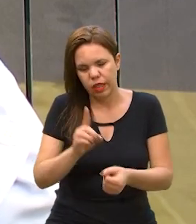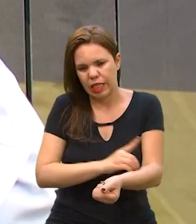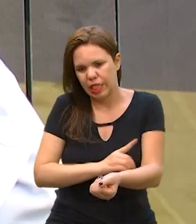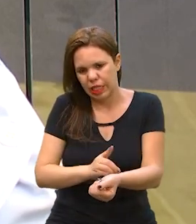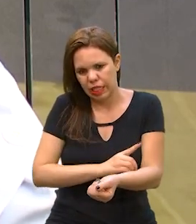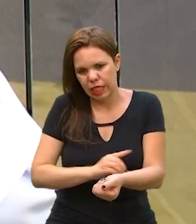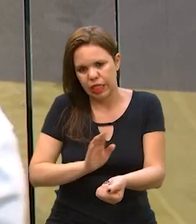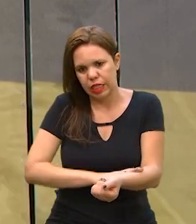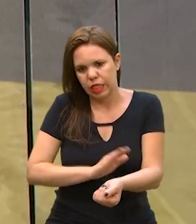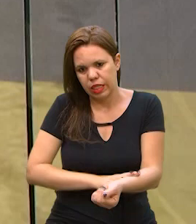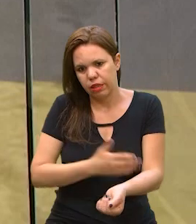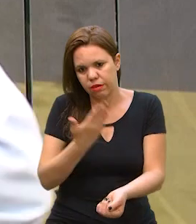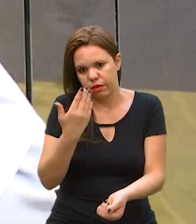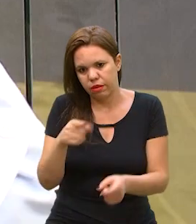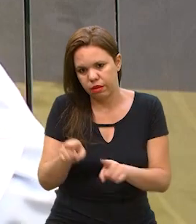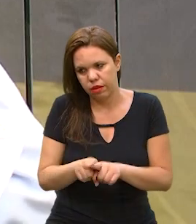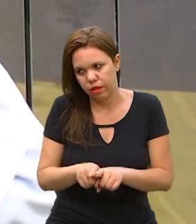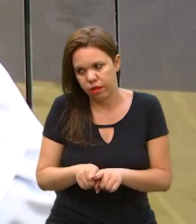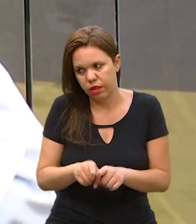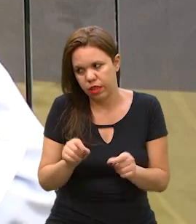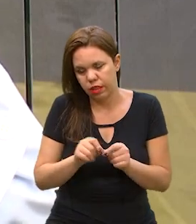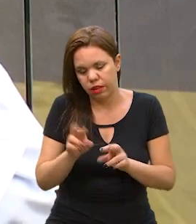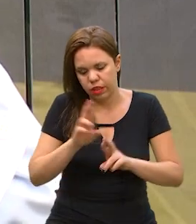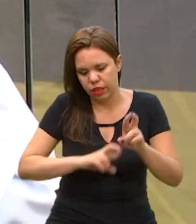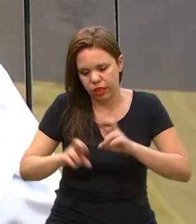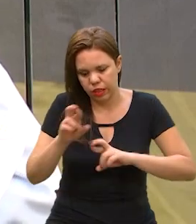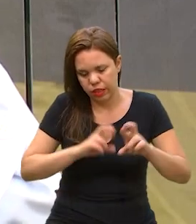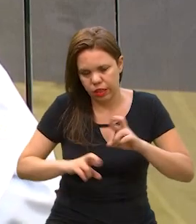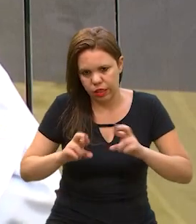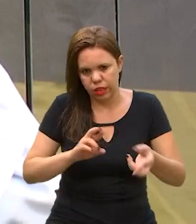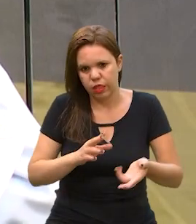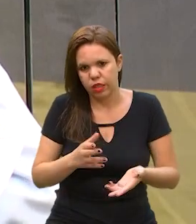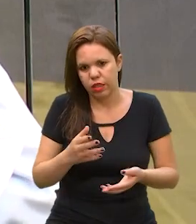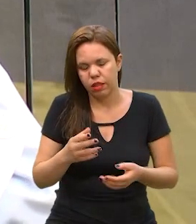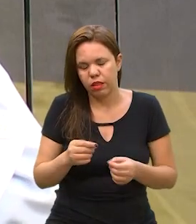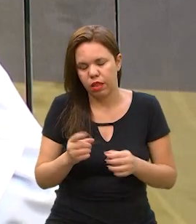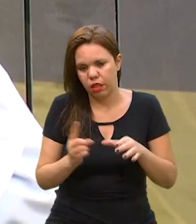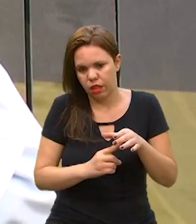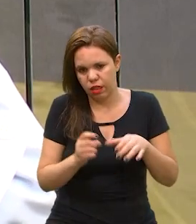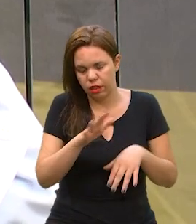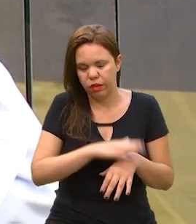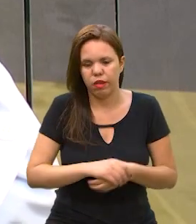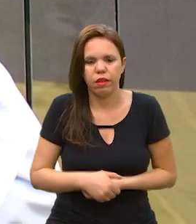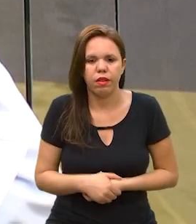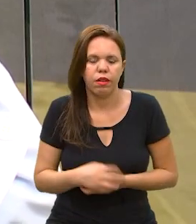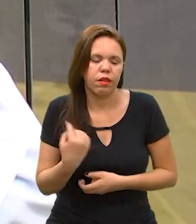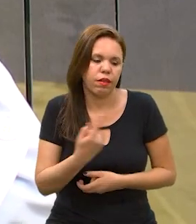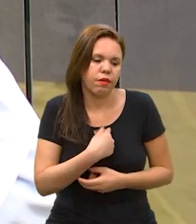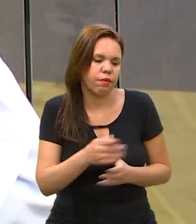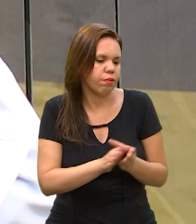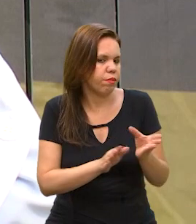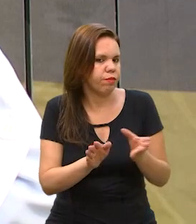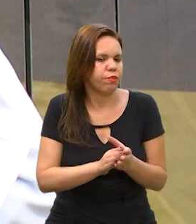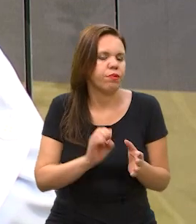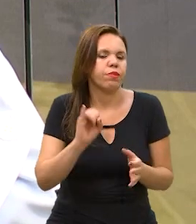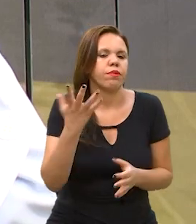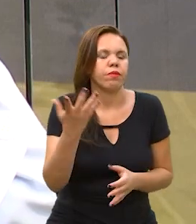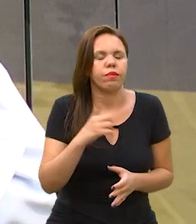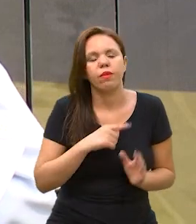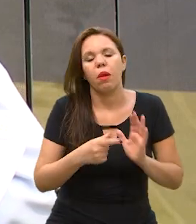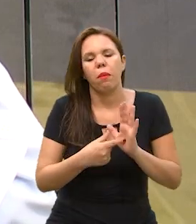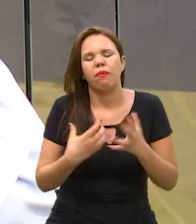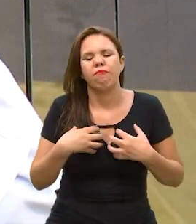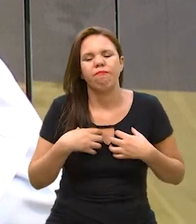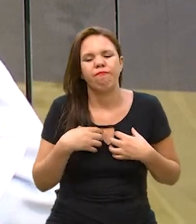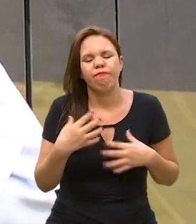diabetes, hipertensão, fazer uma aferição adequada da pressão é no clínico geral, né? Então a gente orienta que se houver algum